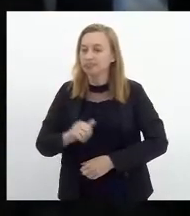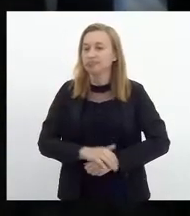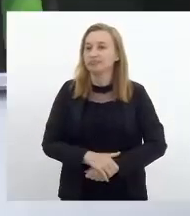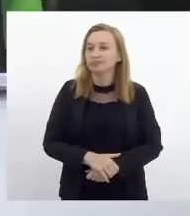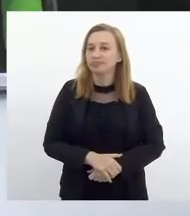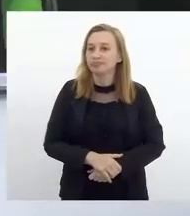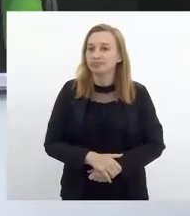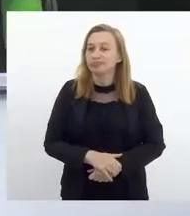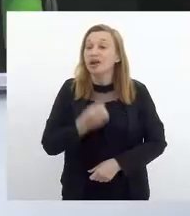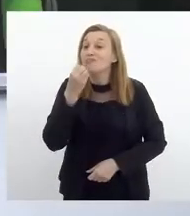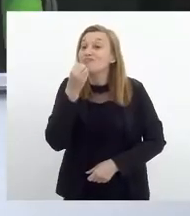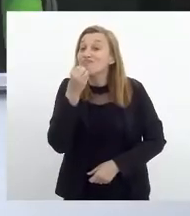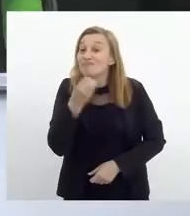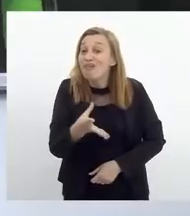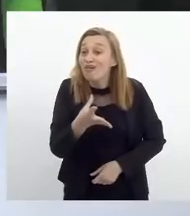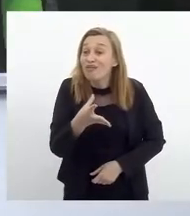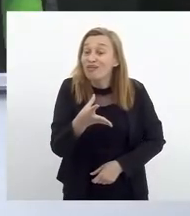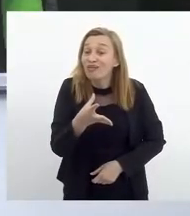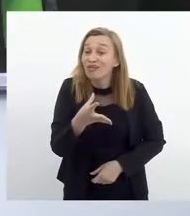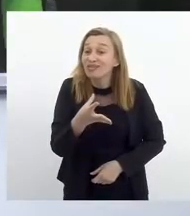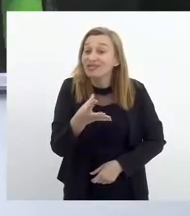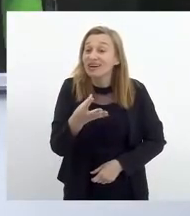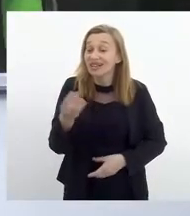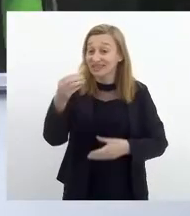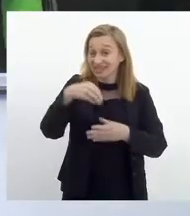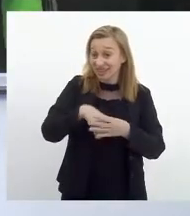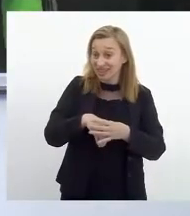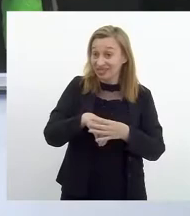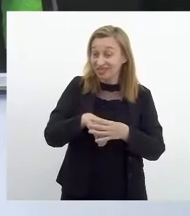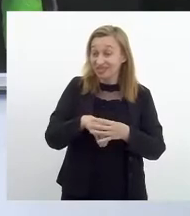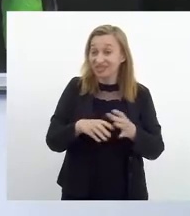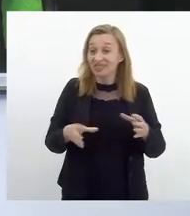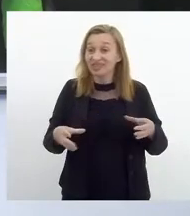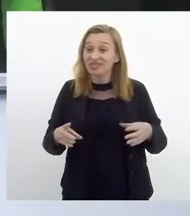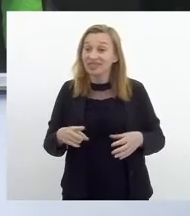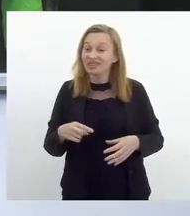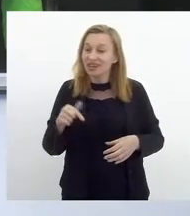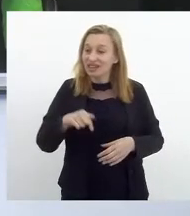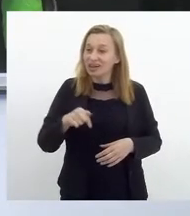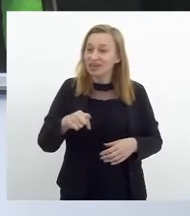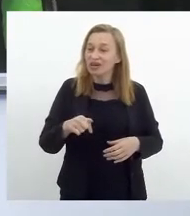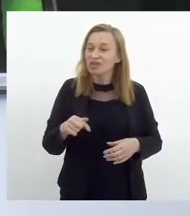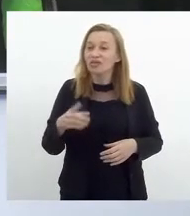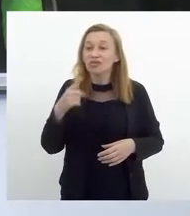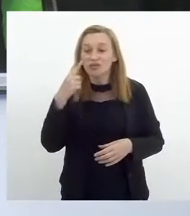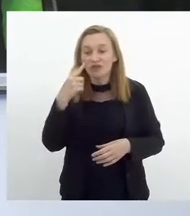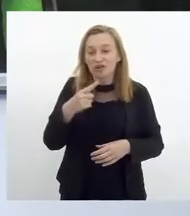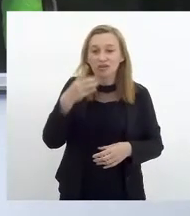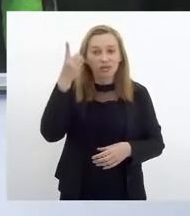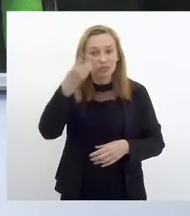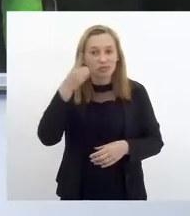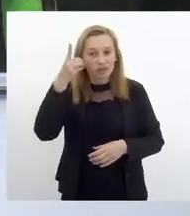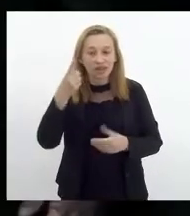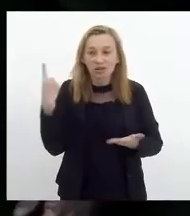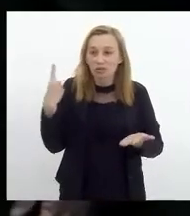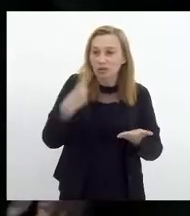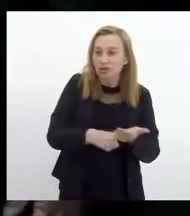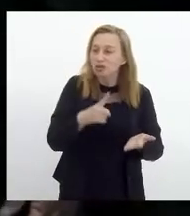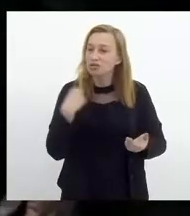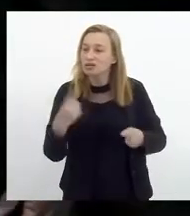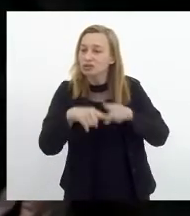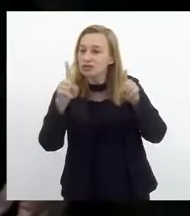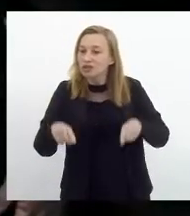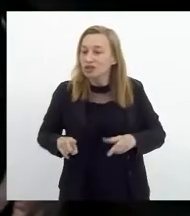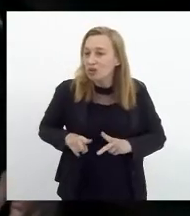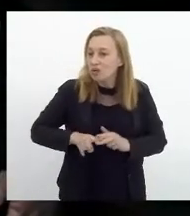É muito bom poder estar nesse parlamento com um deputado tão comprometido com os nossos servidores e, como ele mesmo disse, para